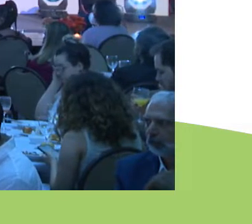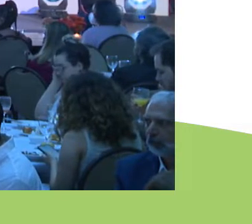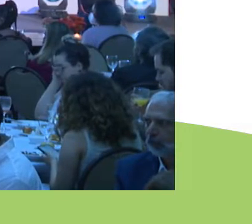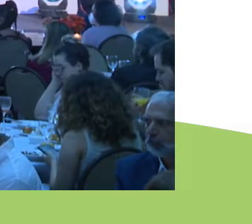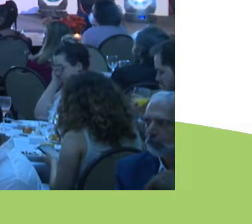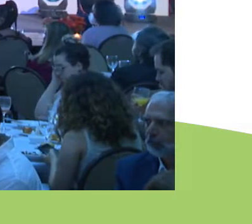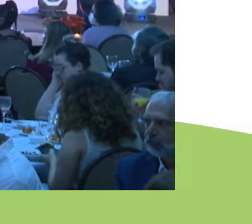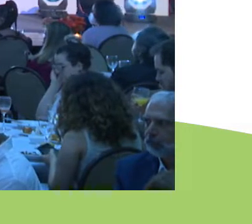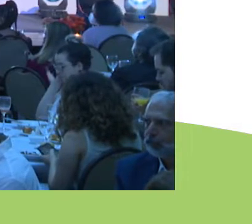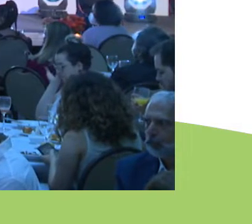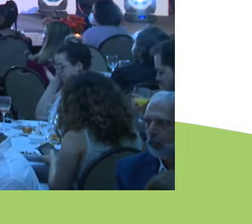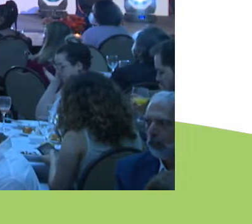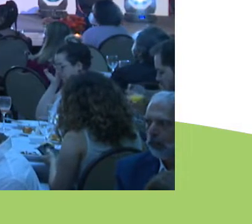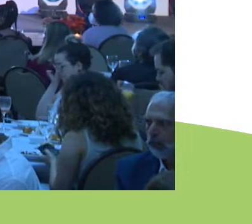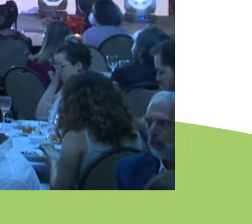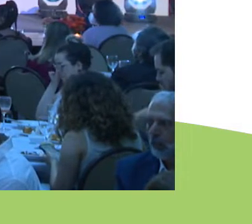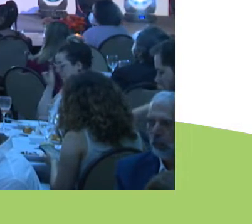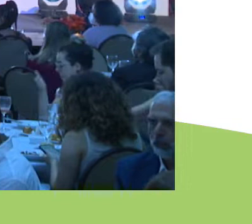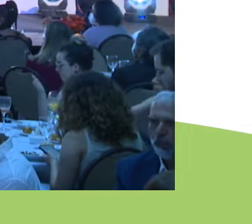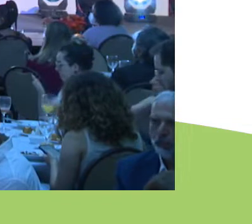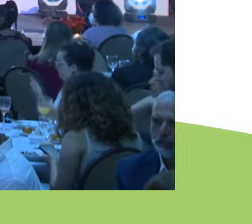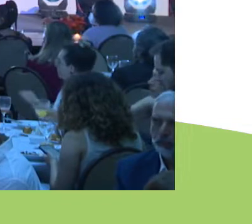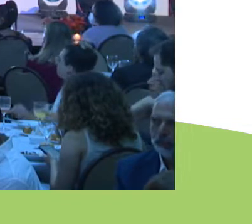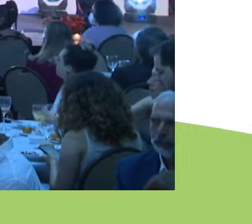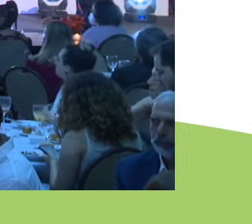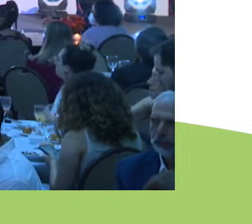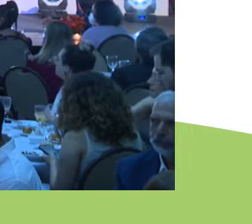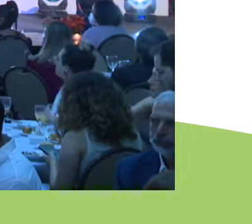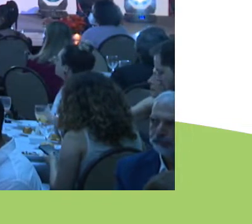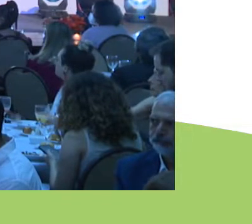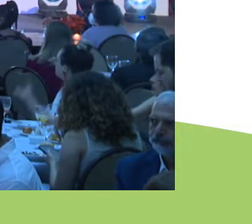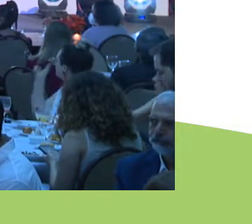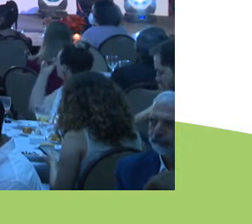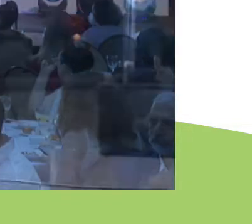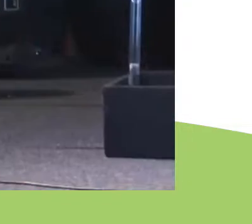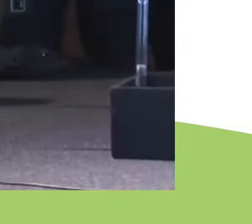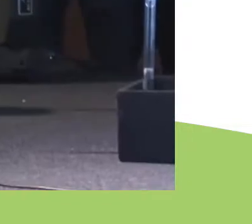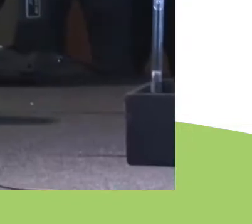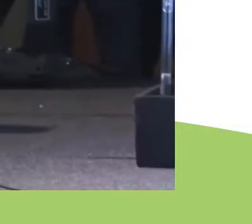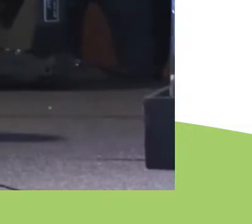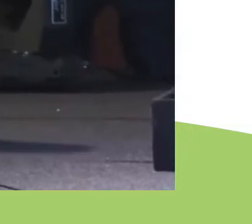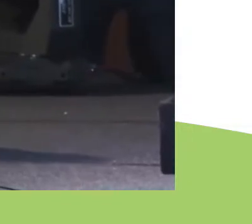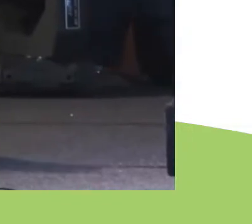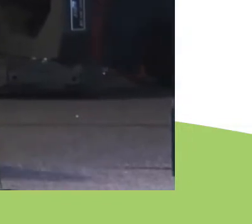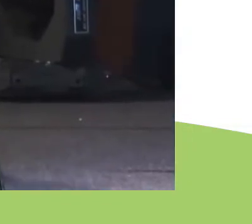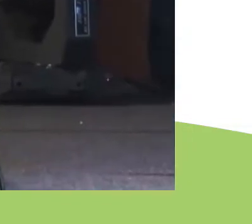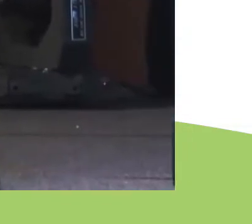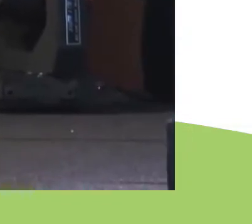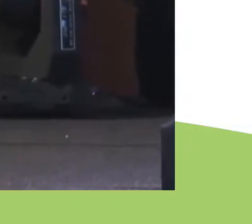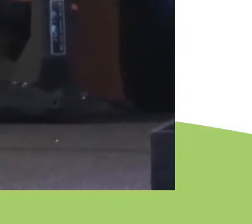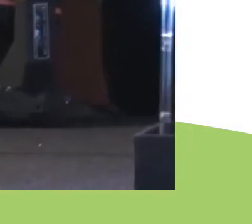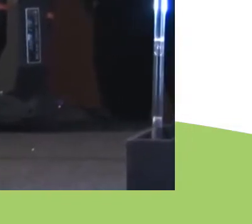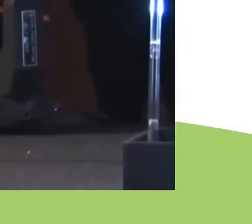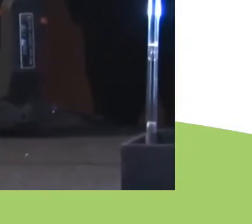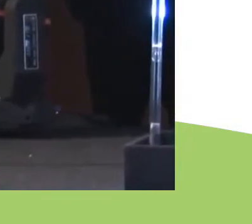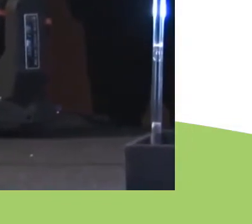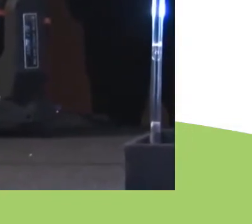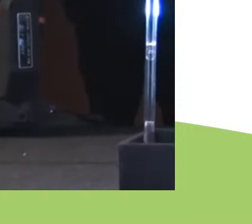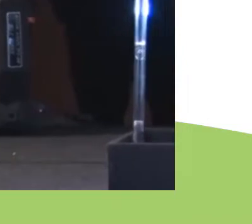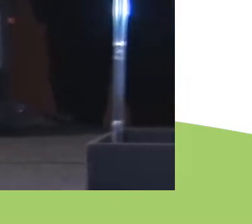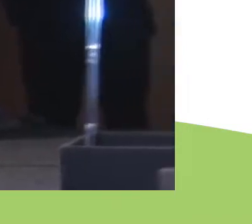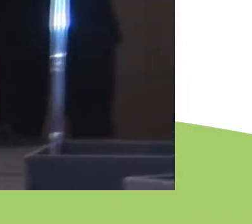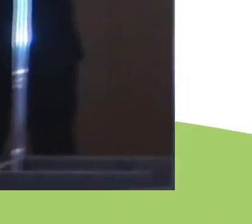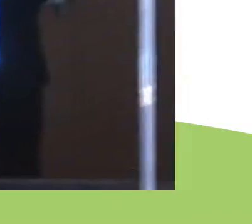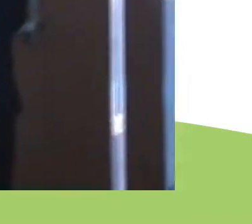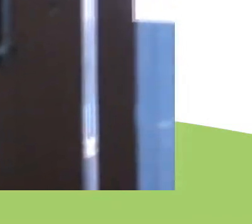Augusto? E olha, eu gosto de ver assim o orgulho da família, as pessoas que de fato apoiam, porque isso é essencial, né?